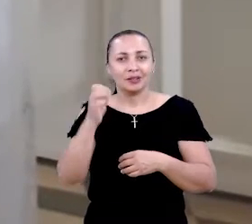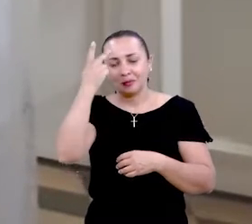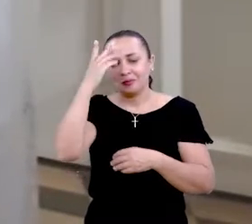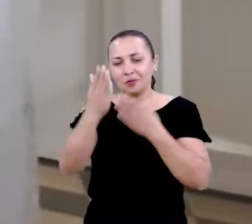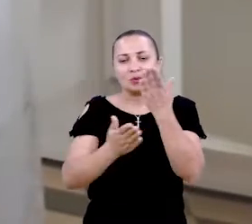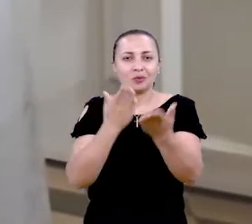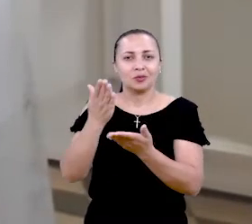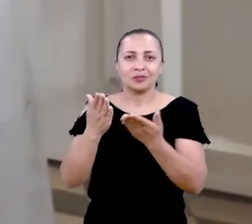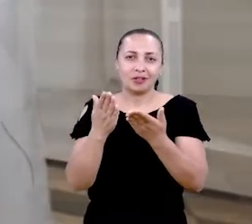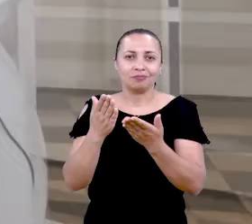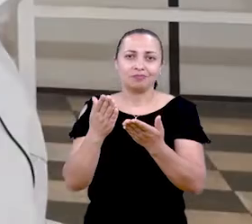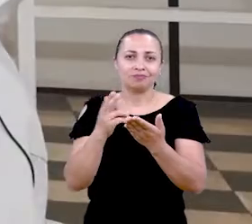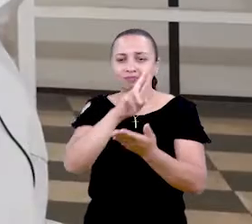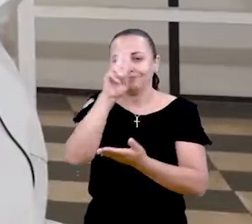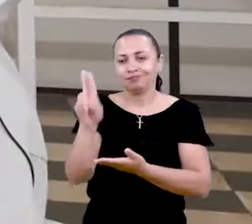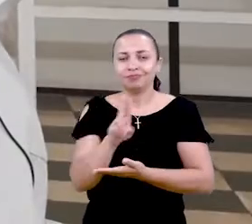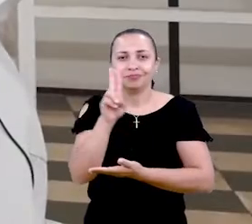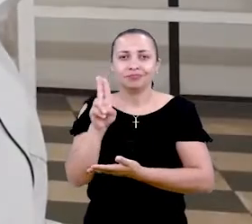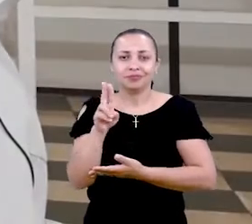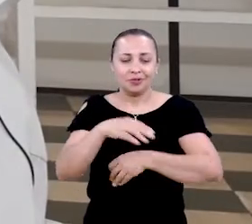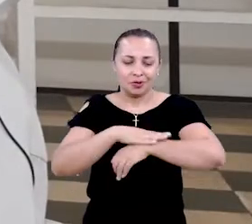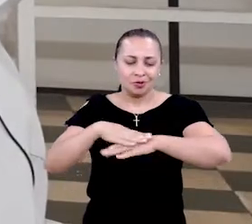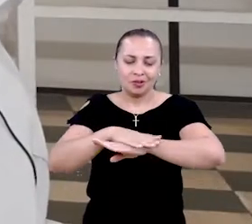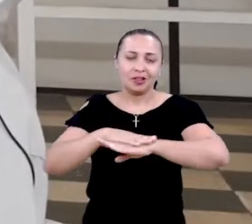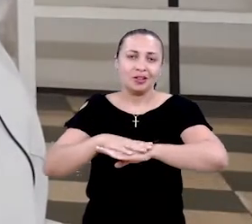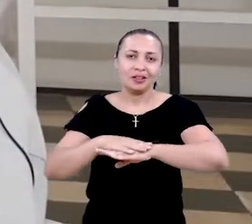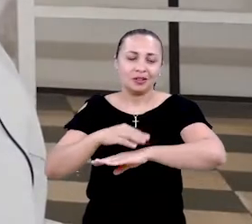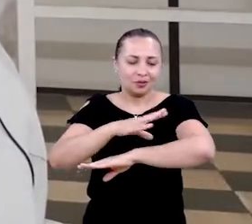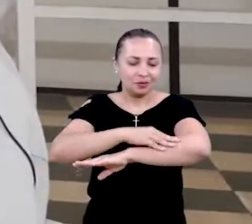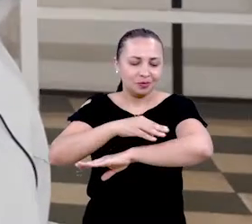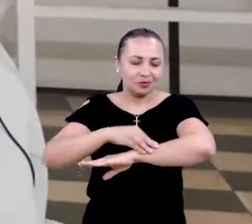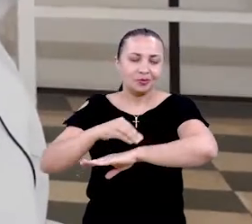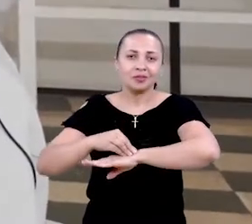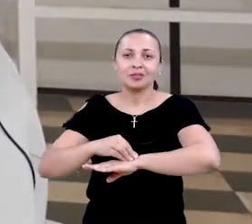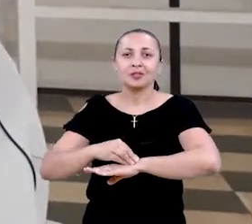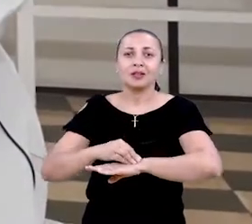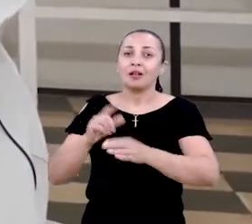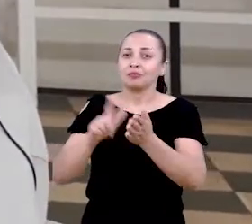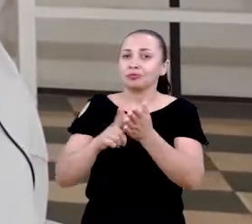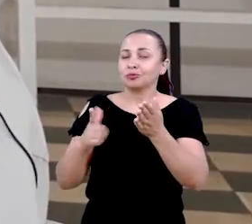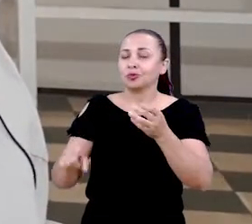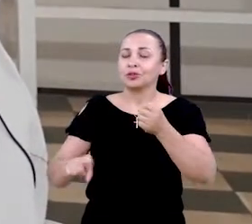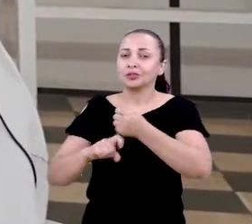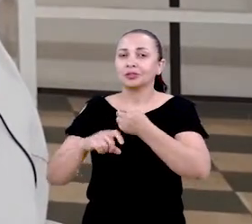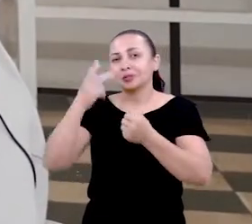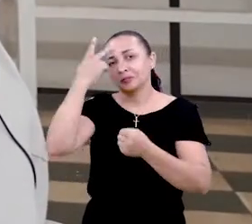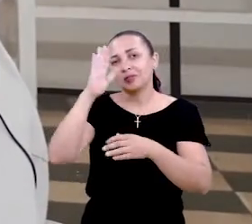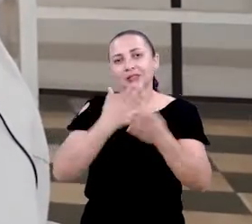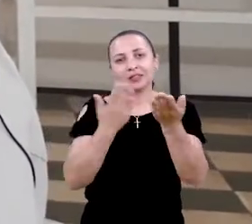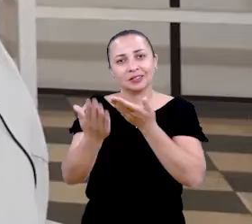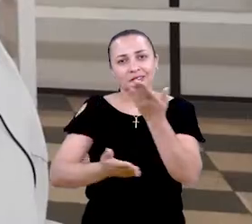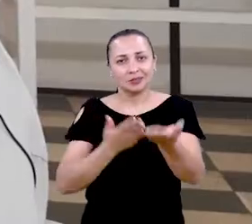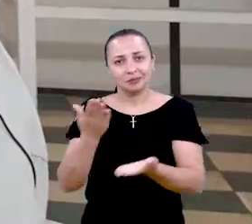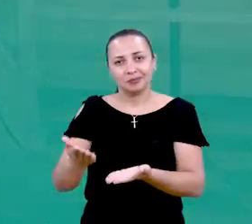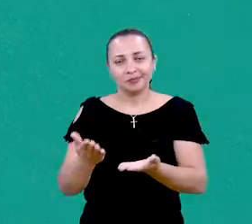desse tratamento. Então, é um creme dermatológico à base da folha de caju para tratamento de